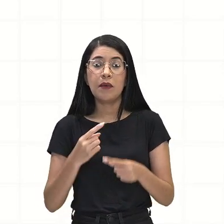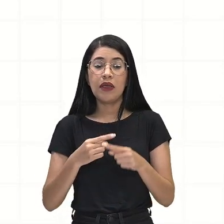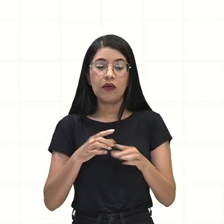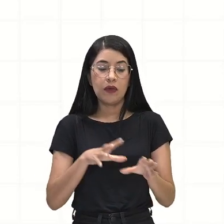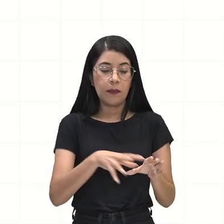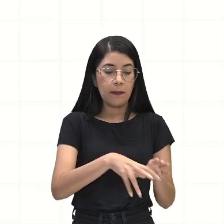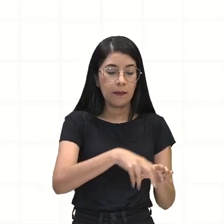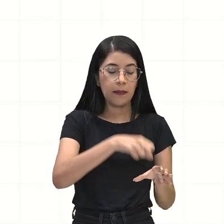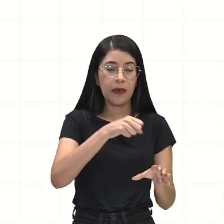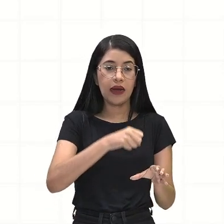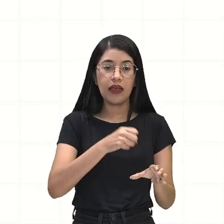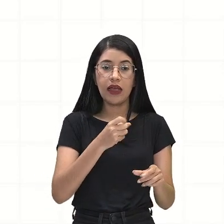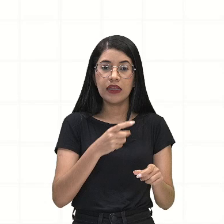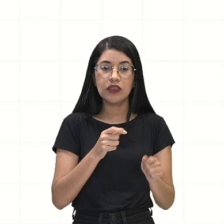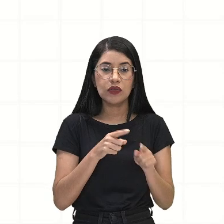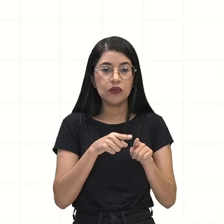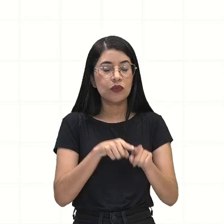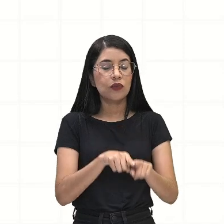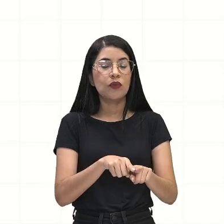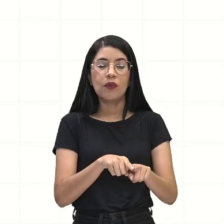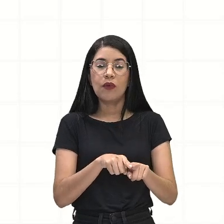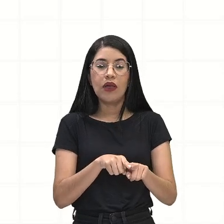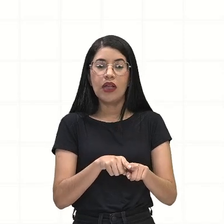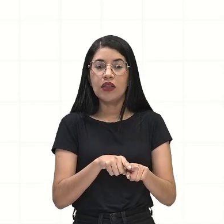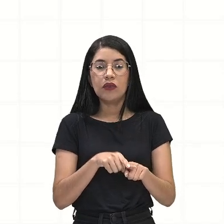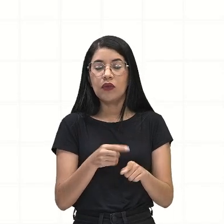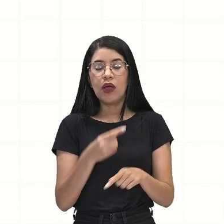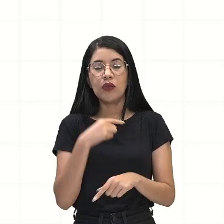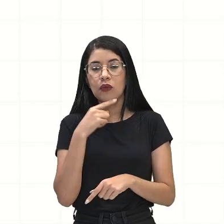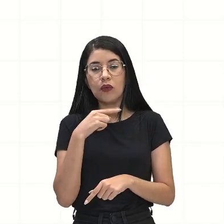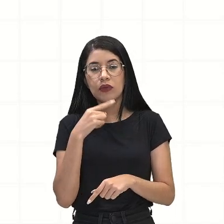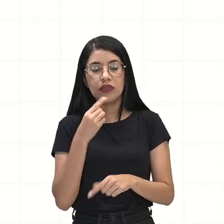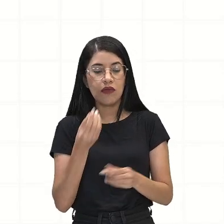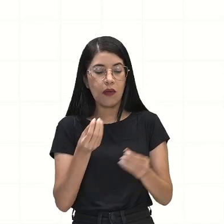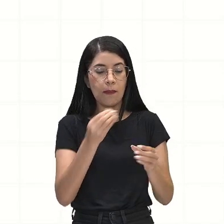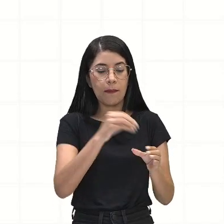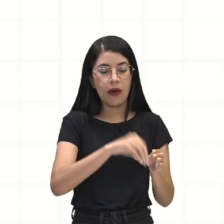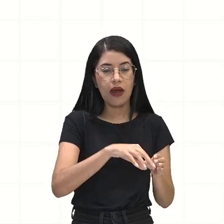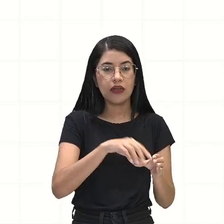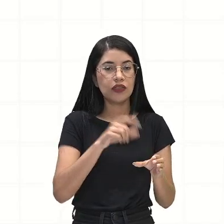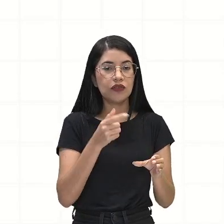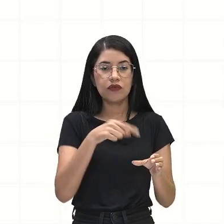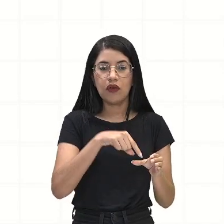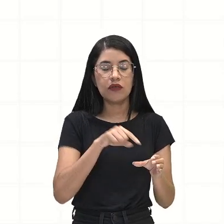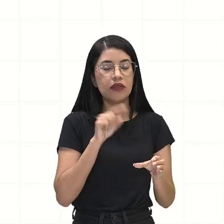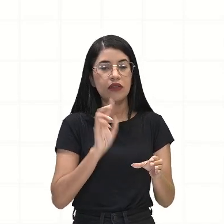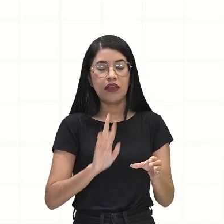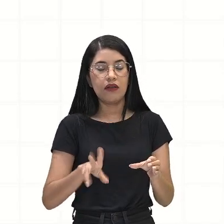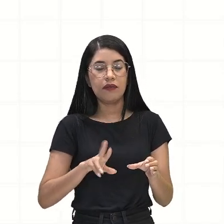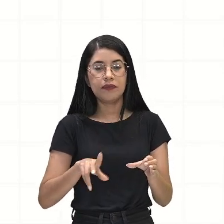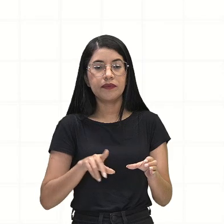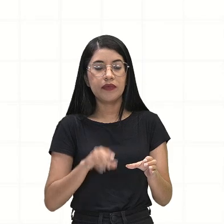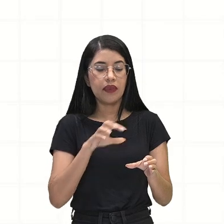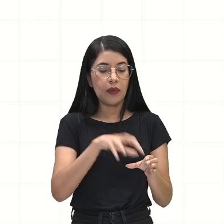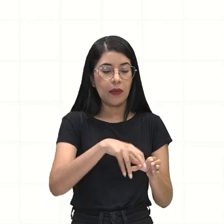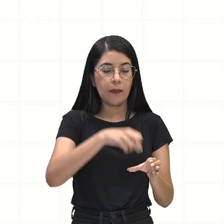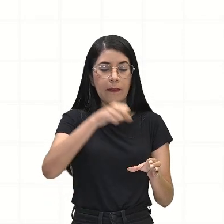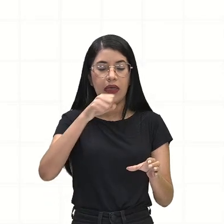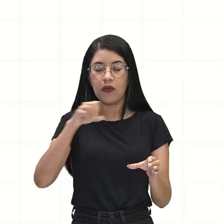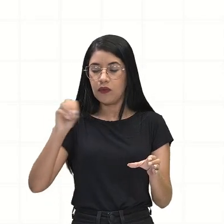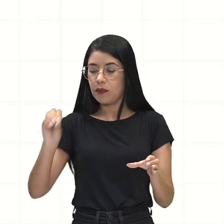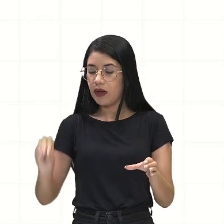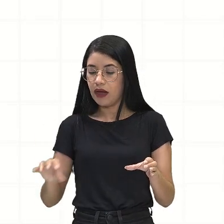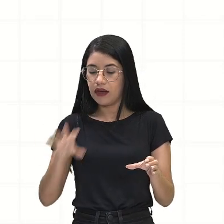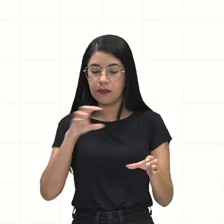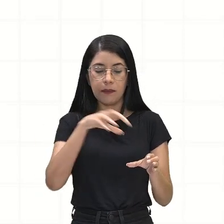ou simultaneamente, eu não tenho a reposição da bola dentro da urna. Ou seja, quando eu retirar aqui